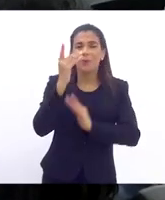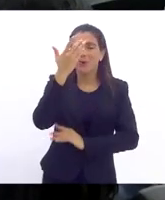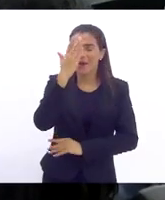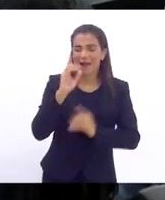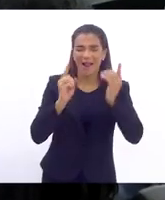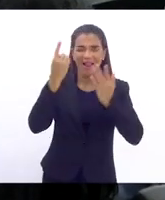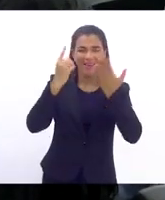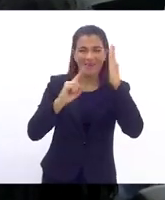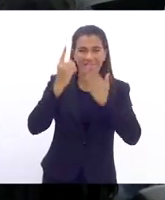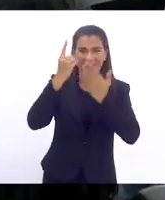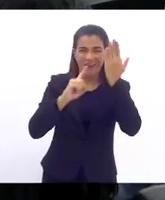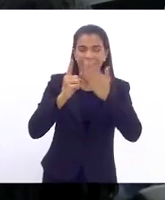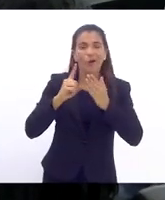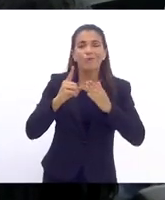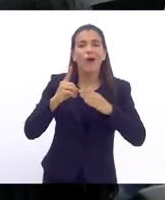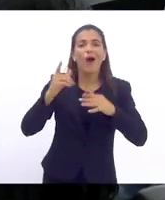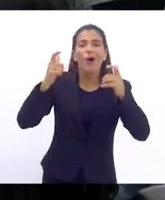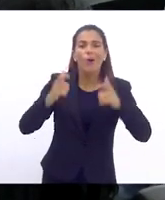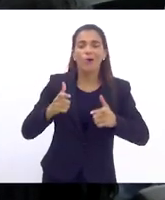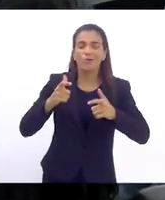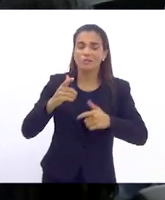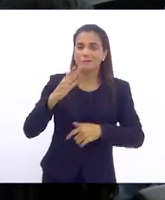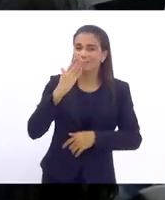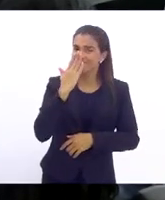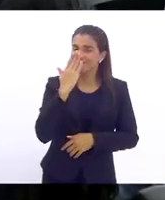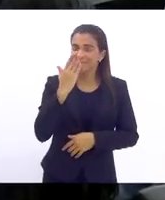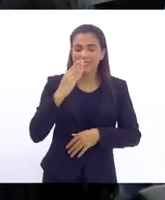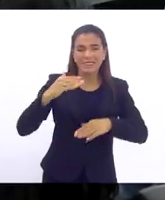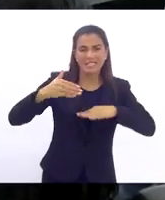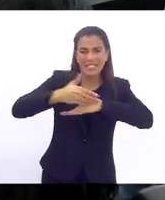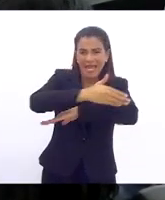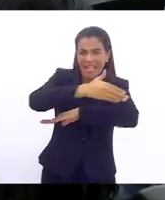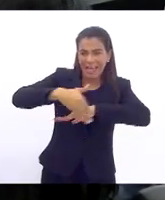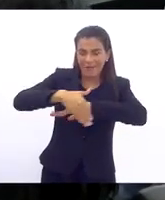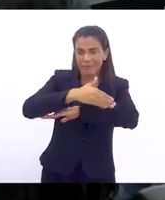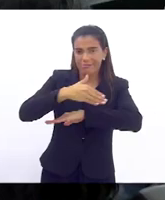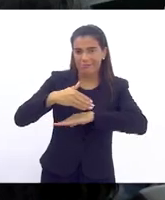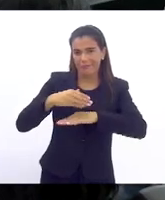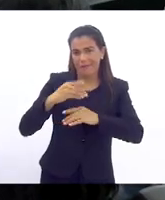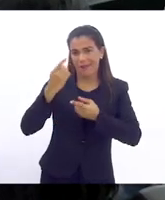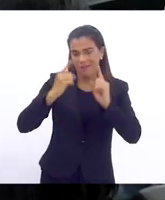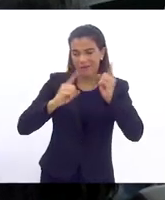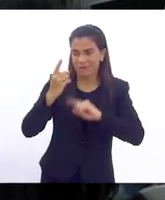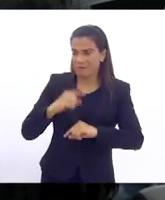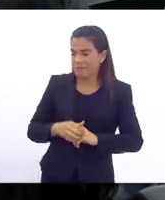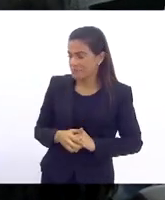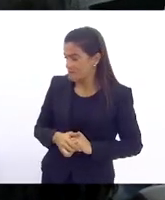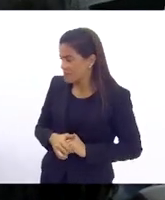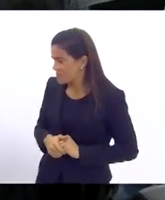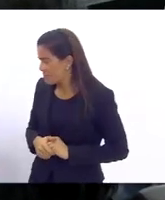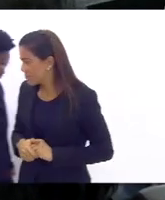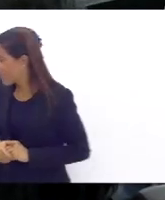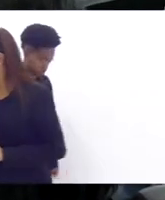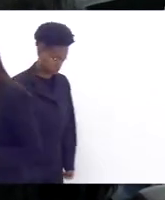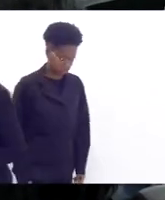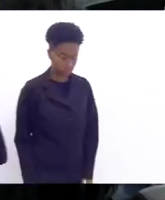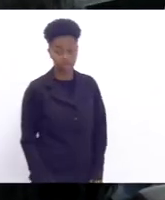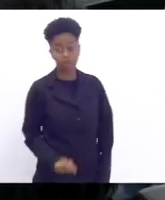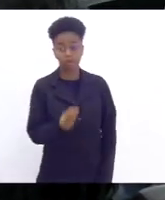o centro da cidade inclusive o canal do Mangue teria sido um desses locais que eles digamos economizaram